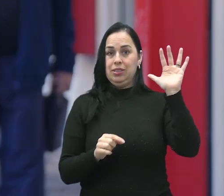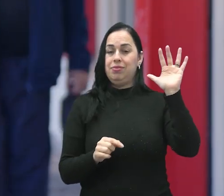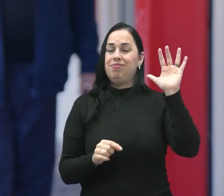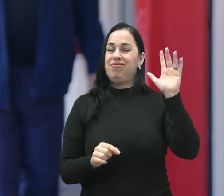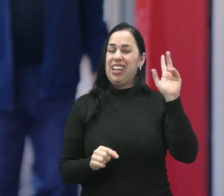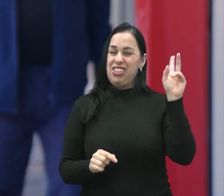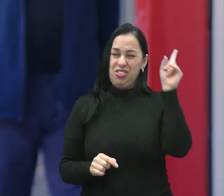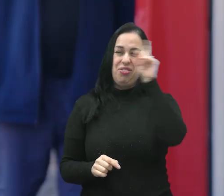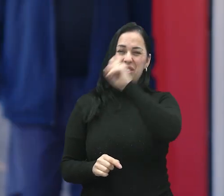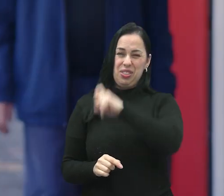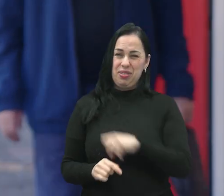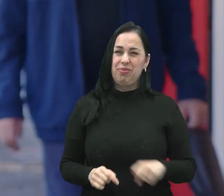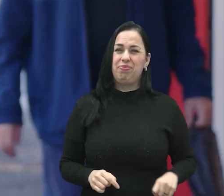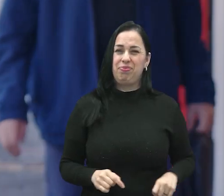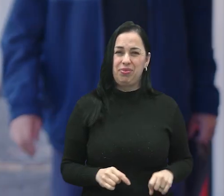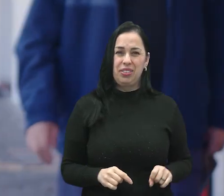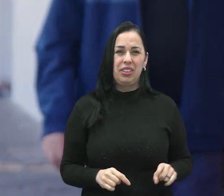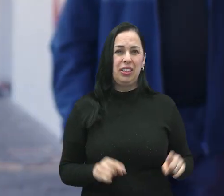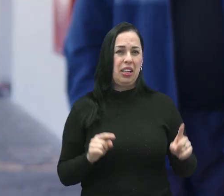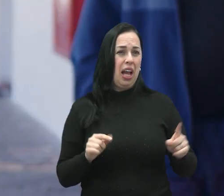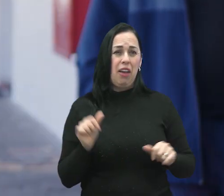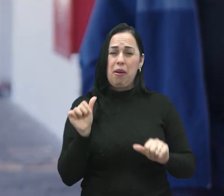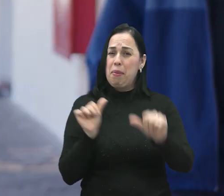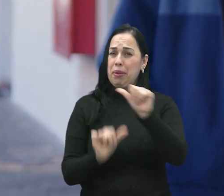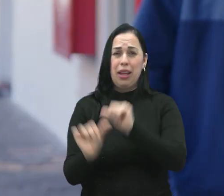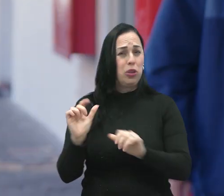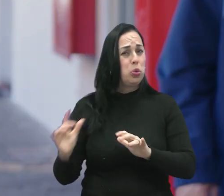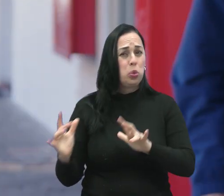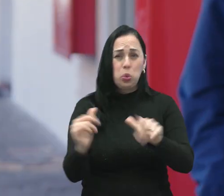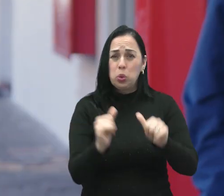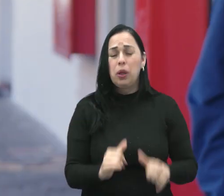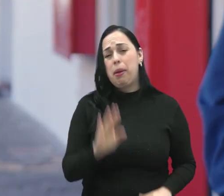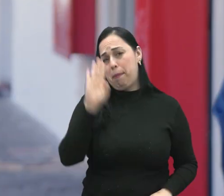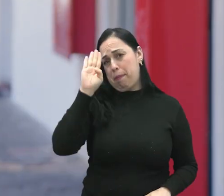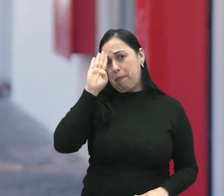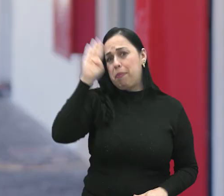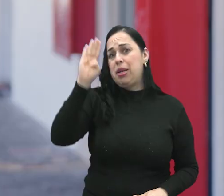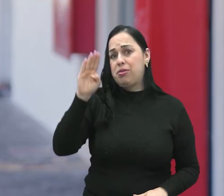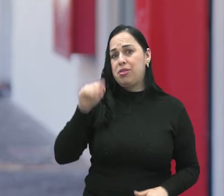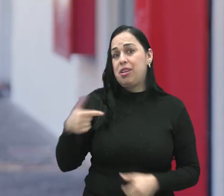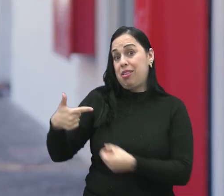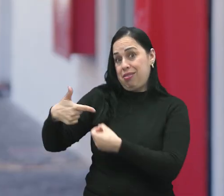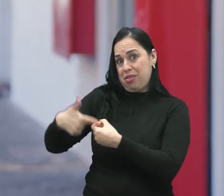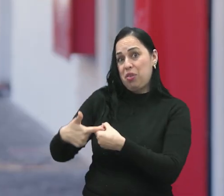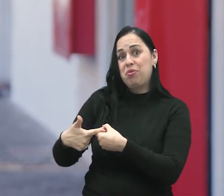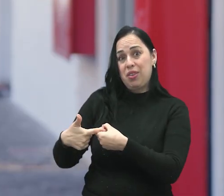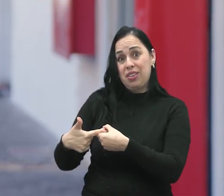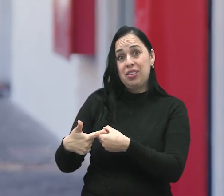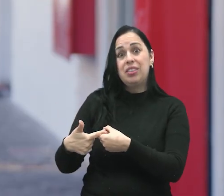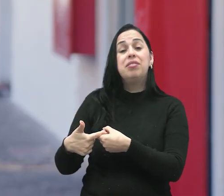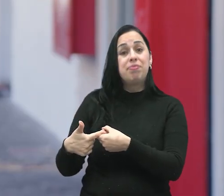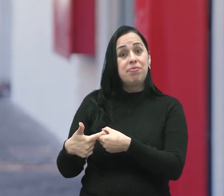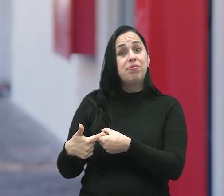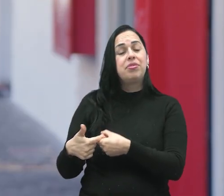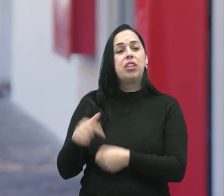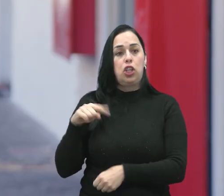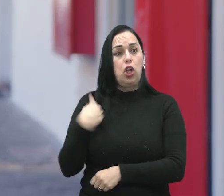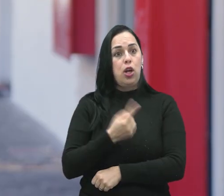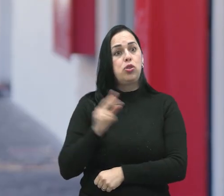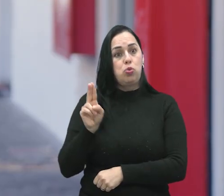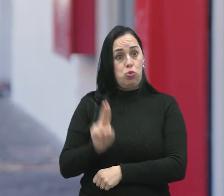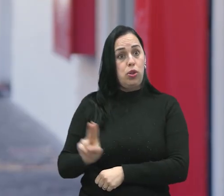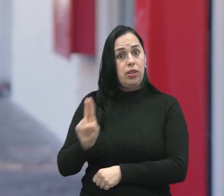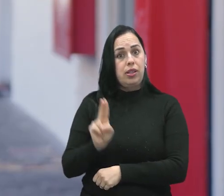valorizando é complicado, né? Que aí o dólar mexe em tudo e principalmente no combustível. O combustível que é